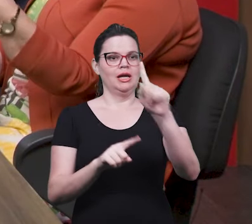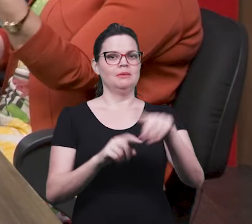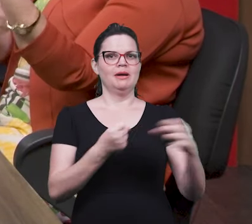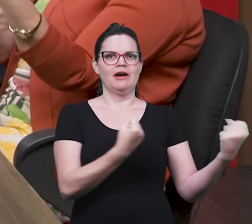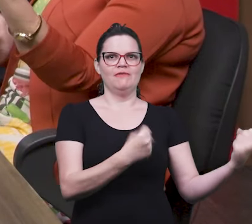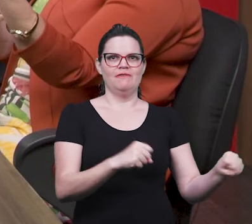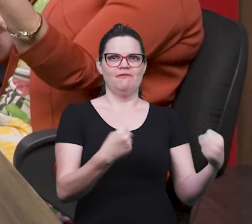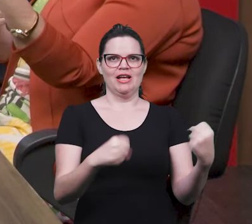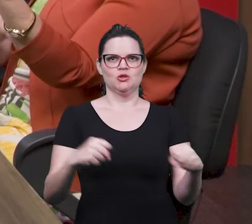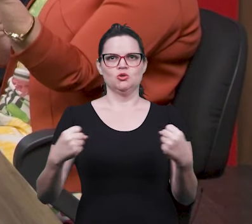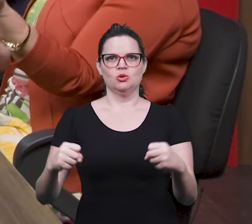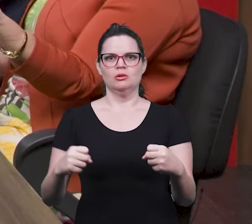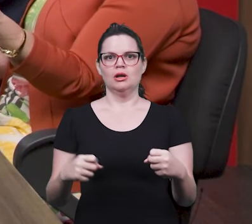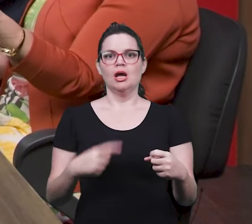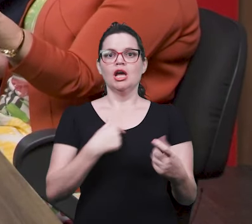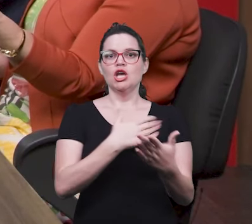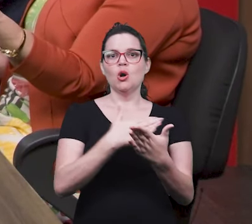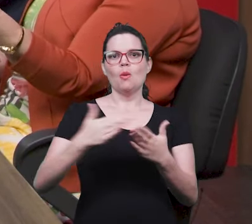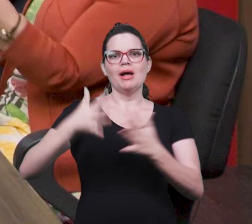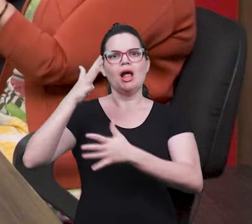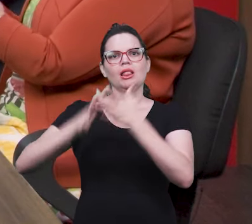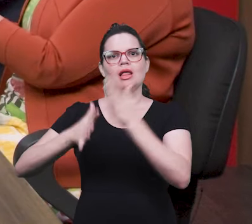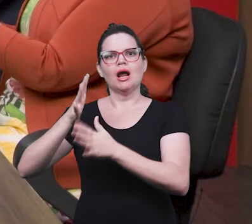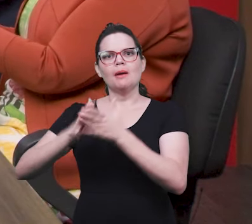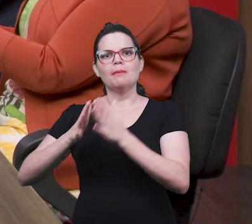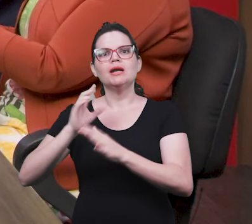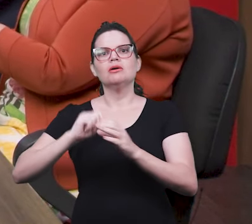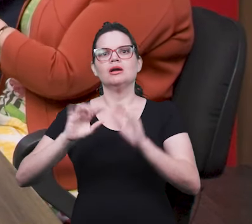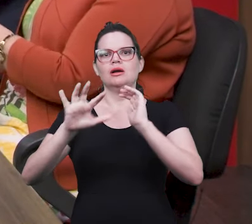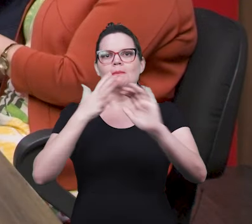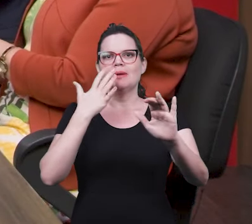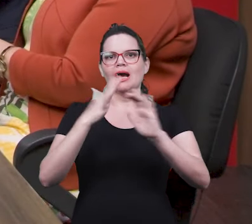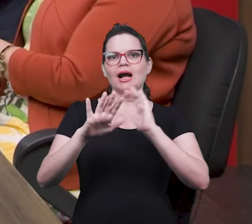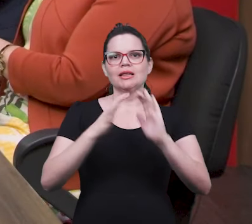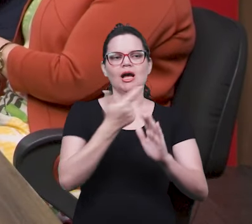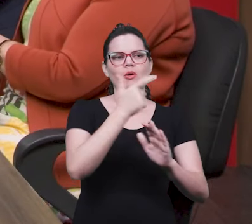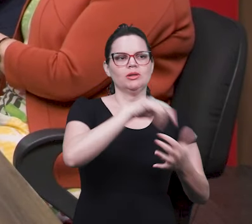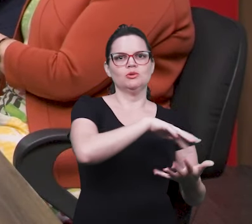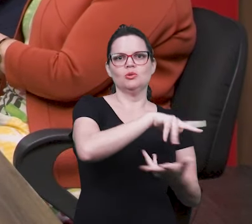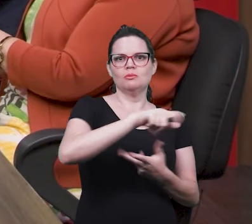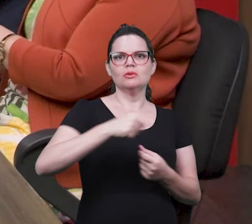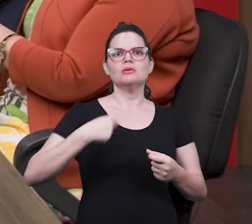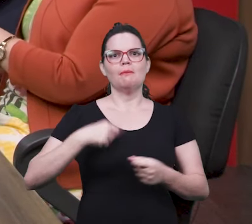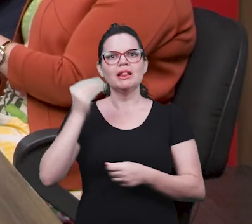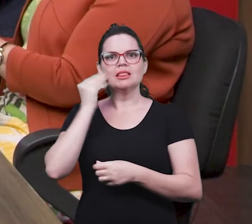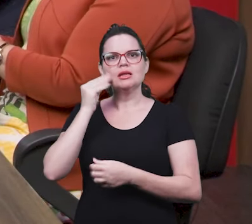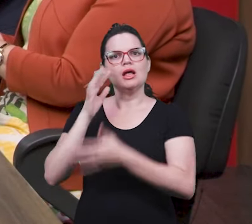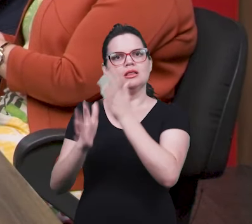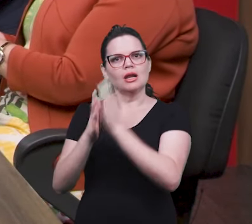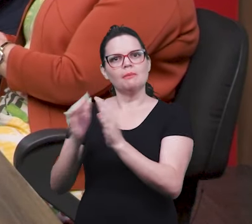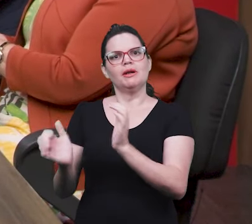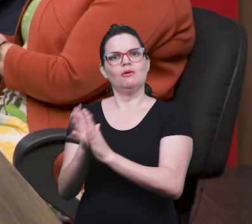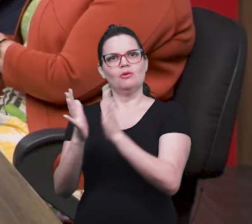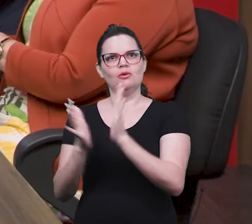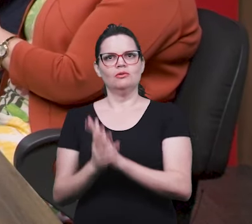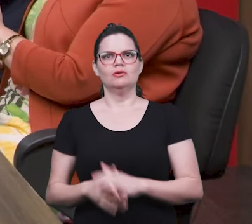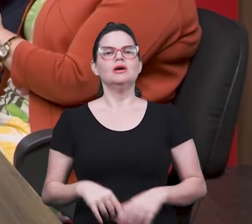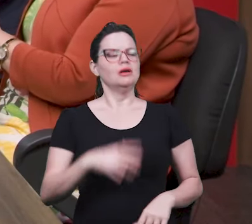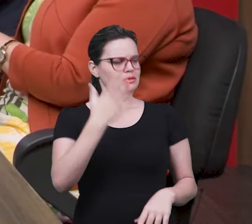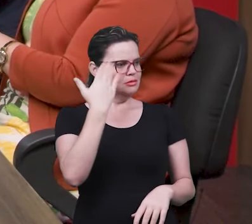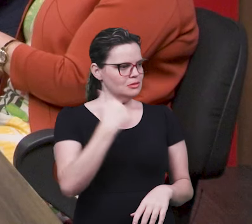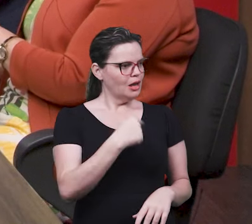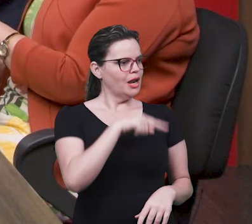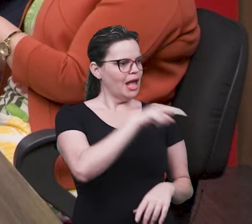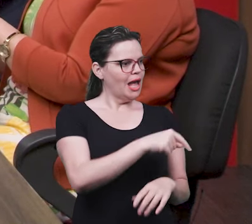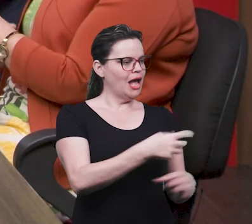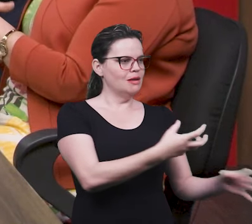e ficava cantando as músicas de Roberto Carlos para abafar o louvor. Mentira, eu não acredito nisso. Você, pastor, faria